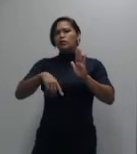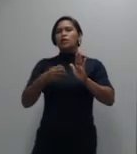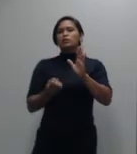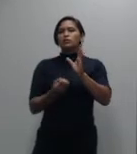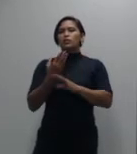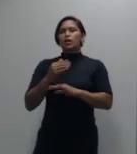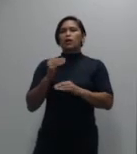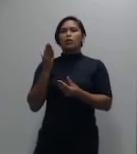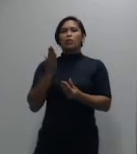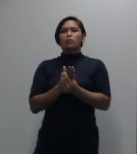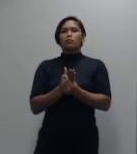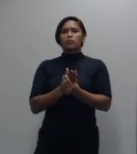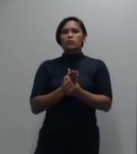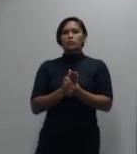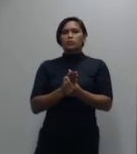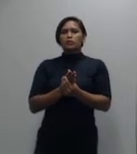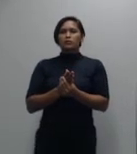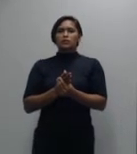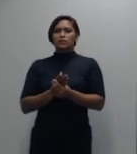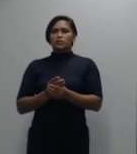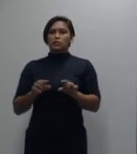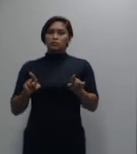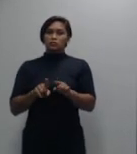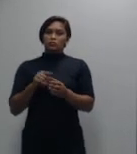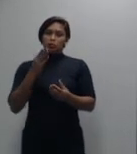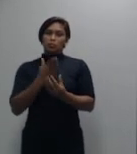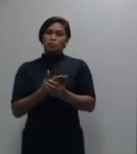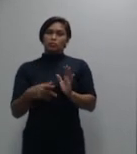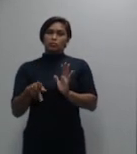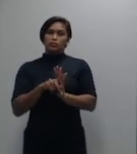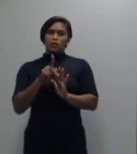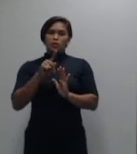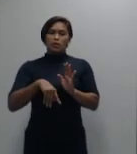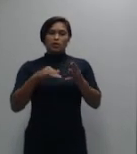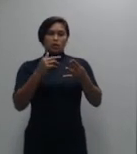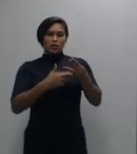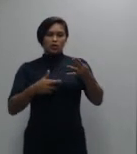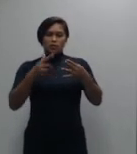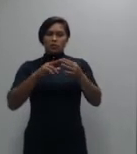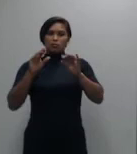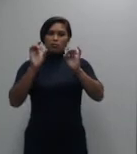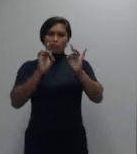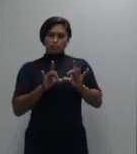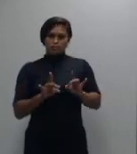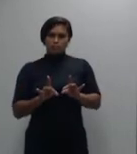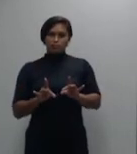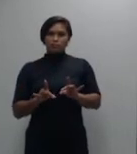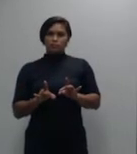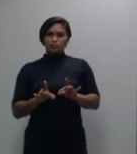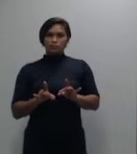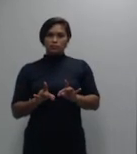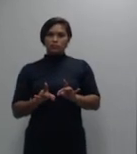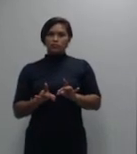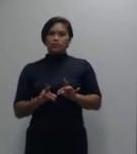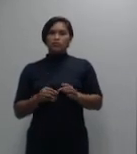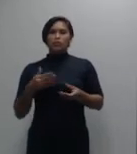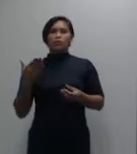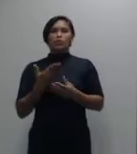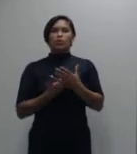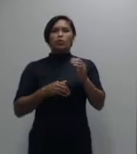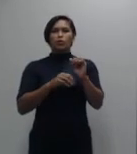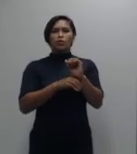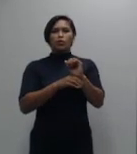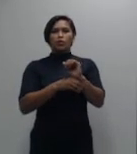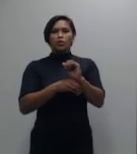processual uma questão simples de natureza processual os embargos de declaração são para do Código de Processo Civil de